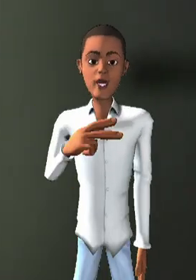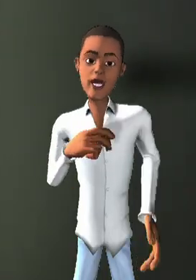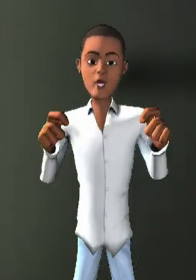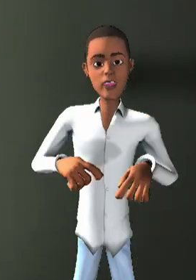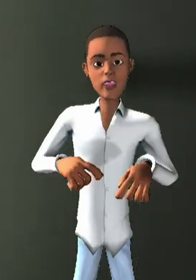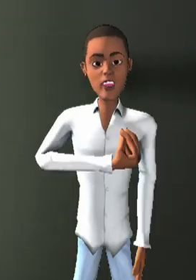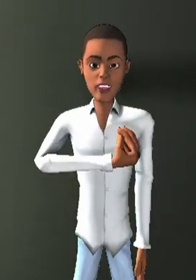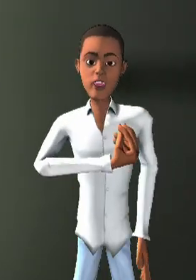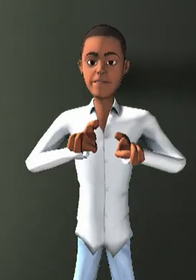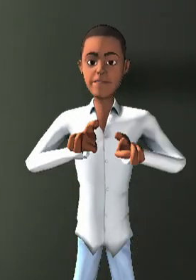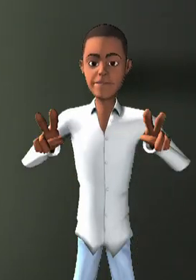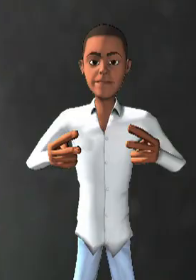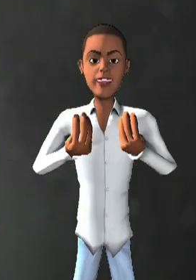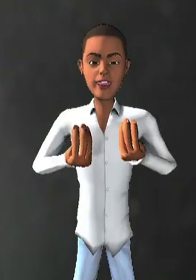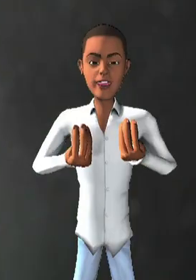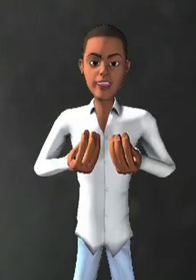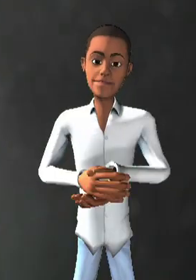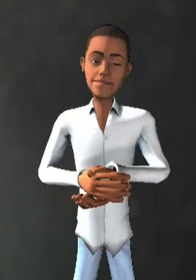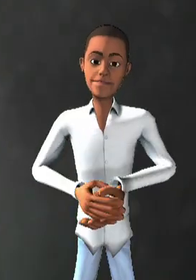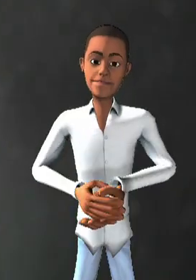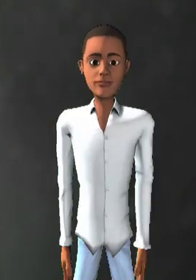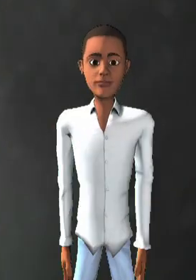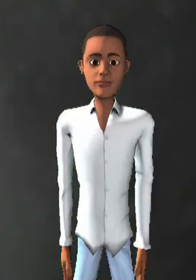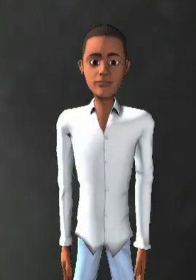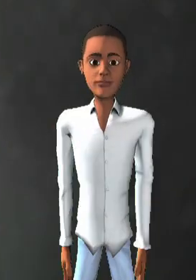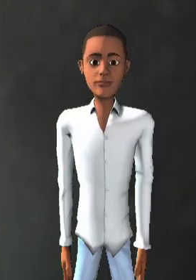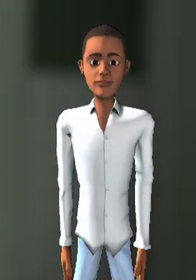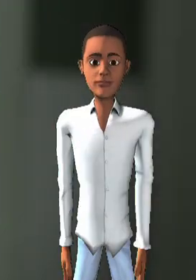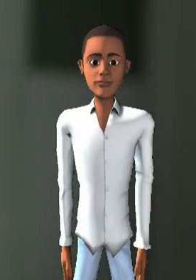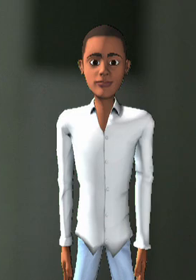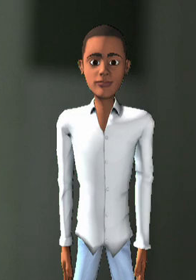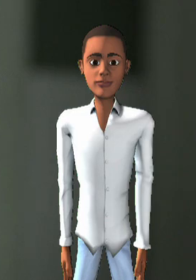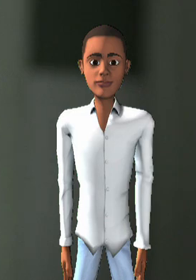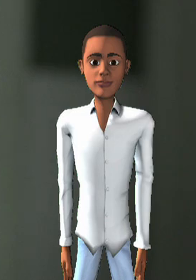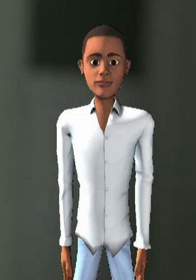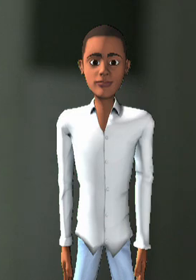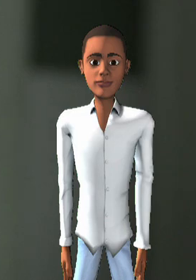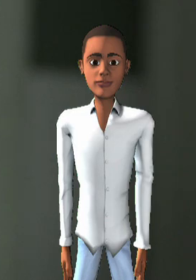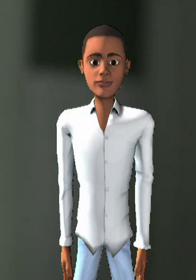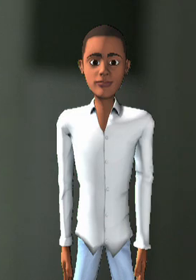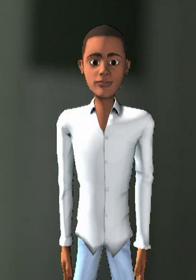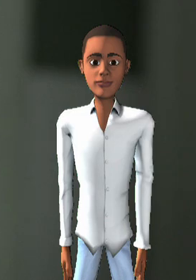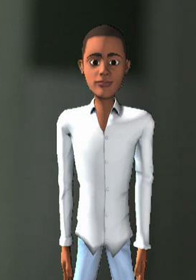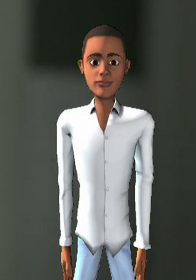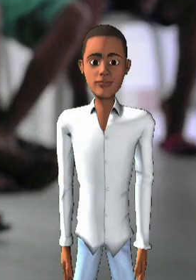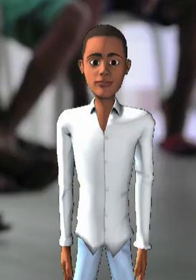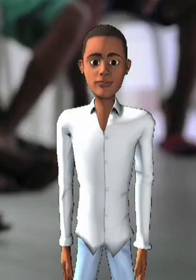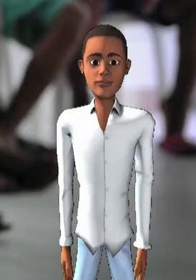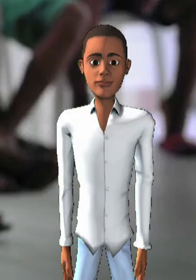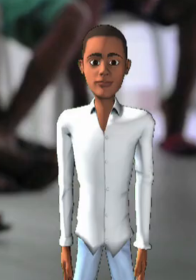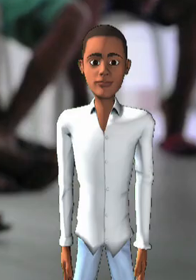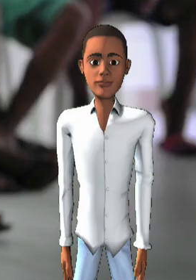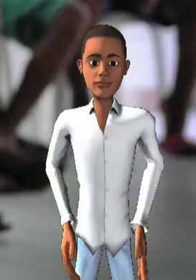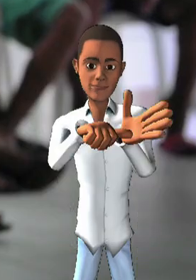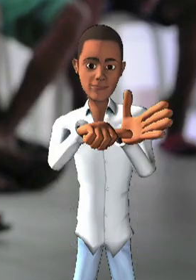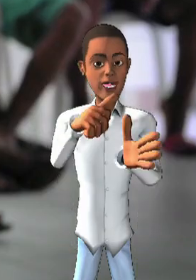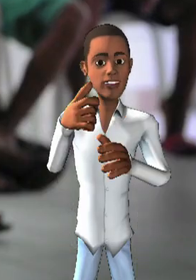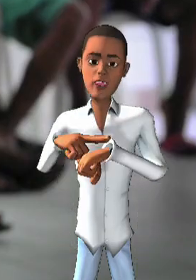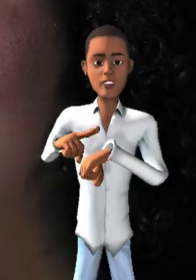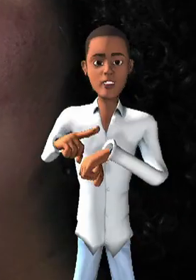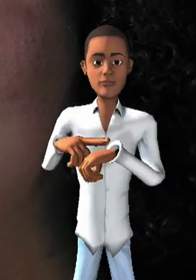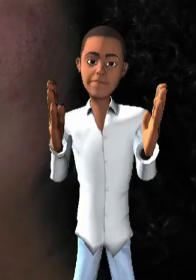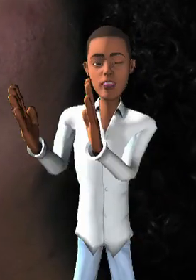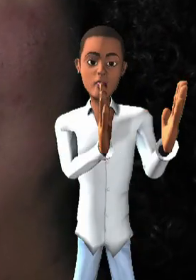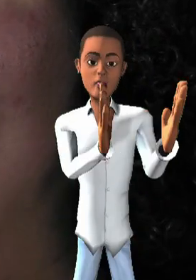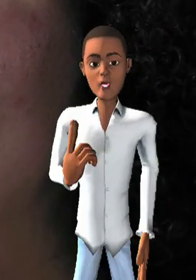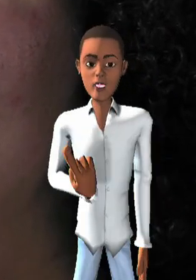poxa, Germana, mas como poderia ser diferente para mim? Na sala de aula, rapazes sentados em roda. No primeiro